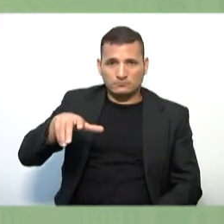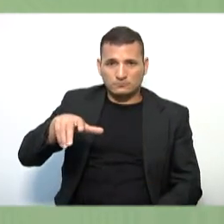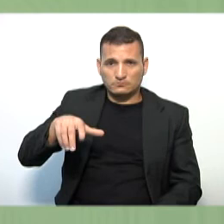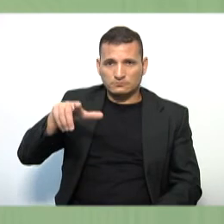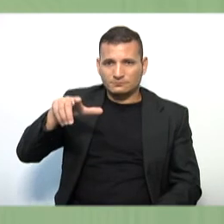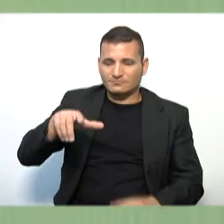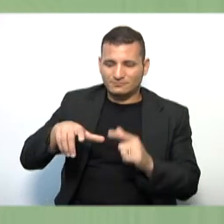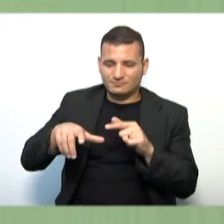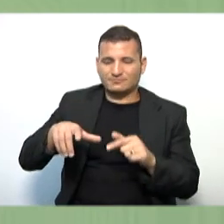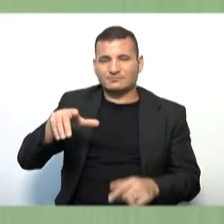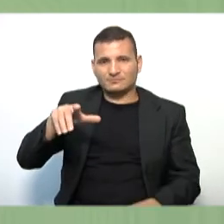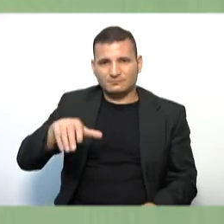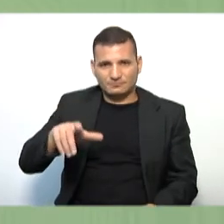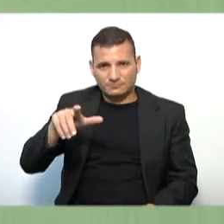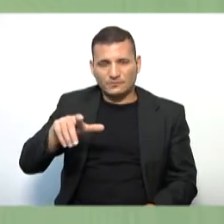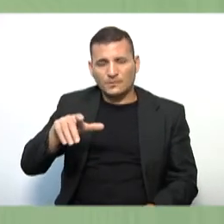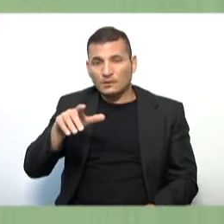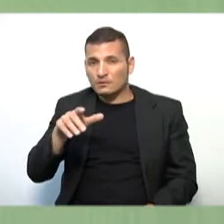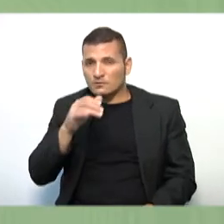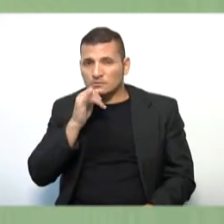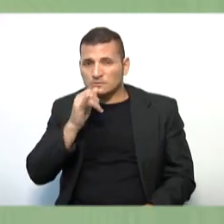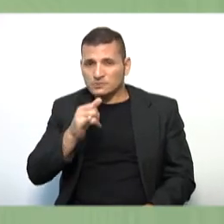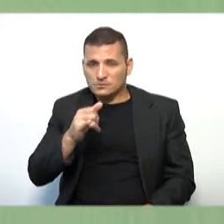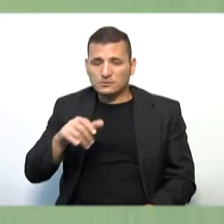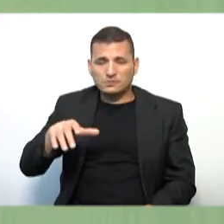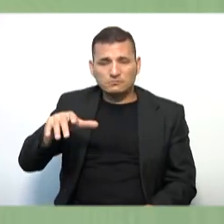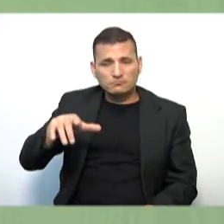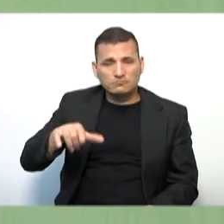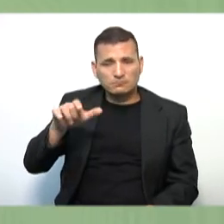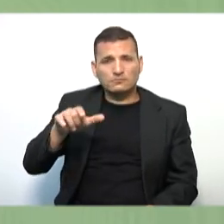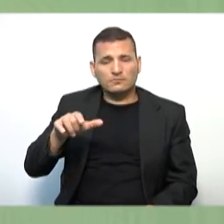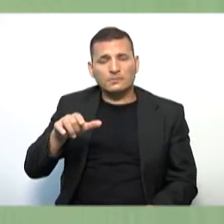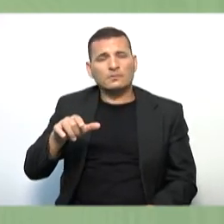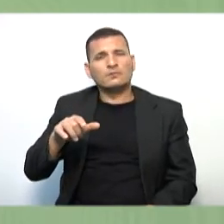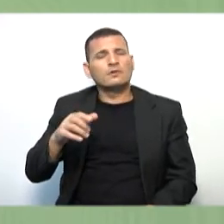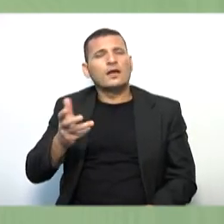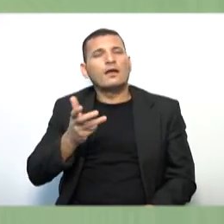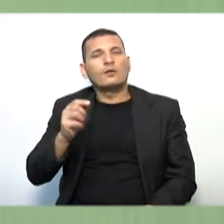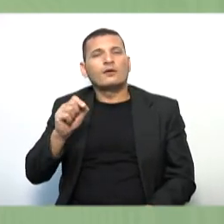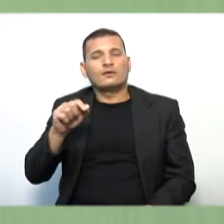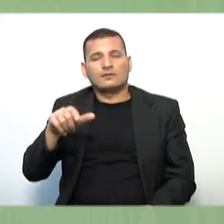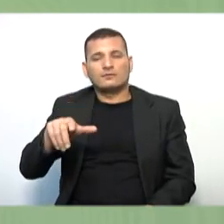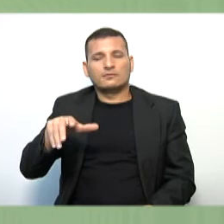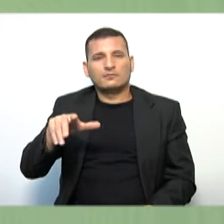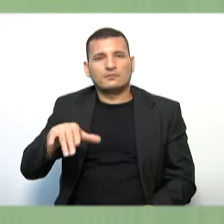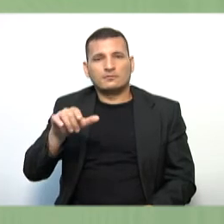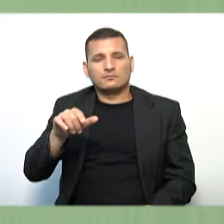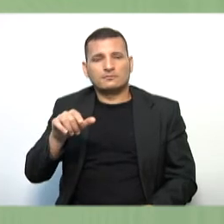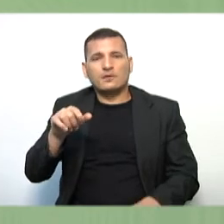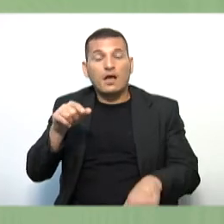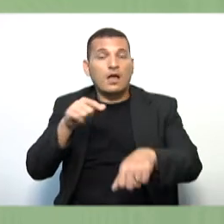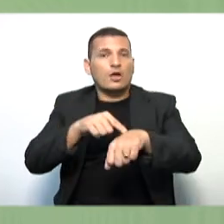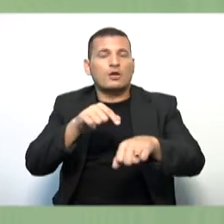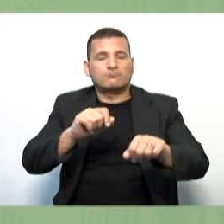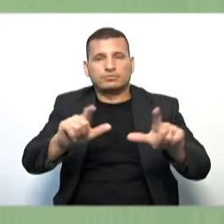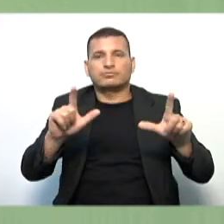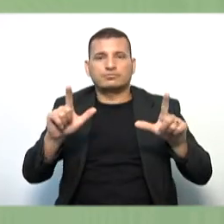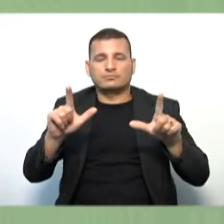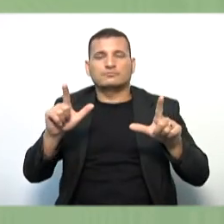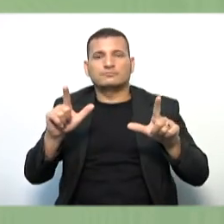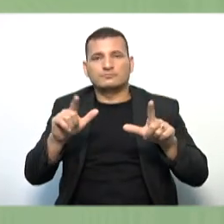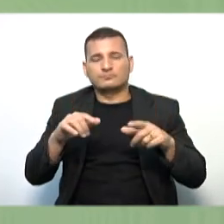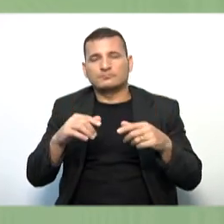gente vai dar esse clique de mouse, a gente espera que esse clique seja executado imediatamente. E